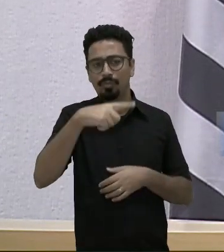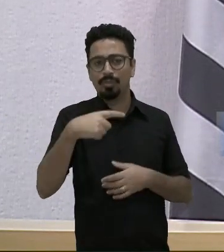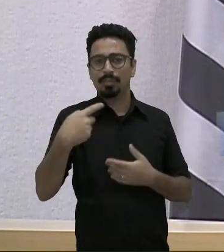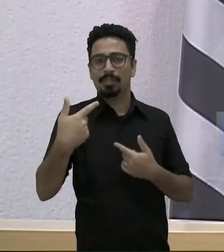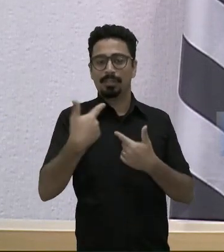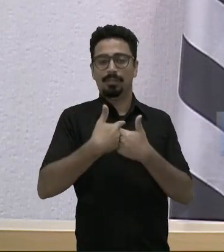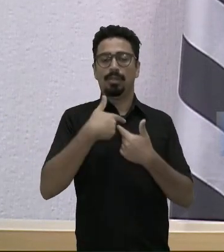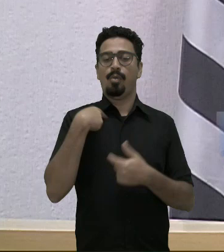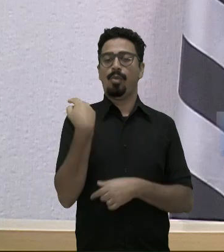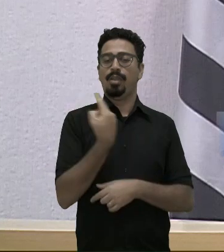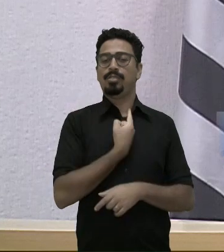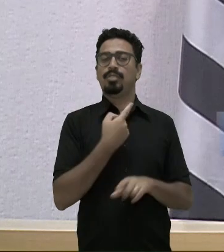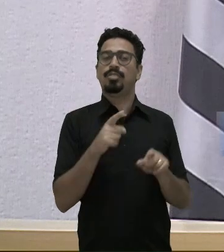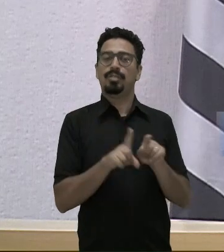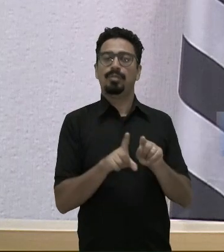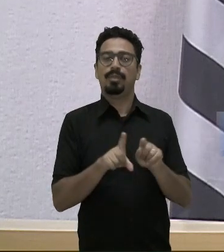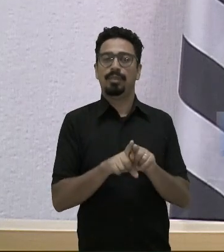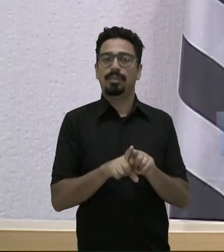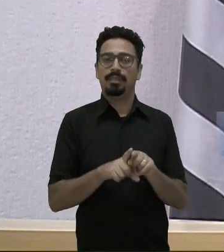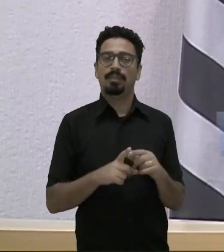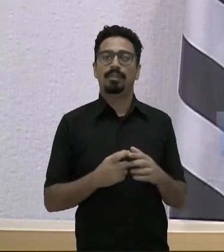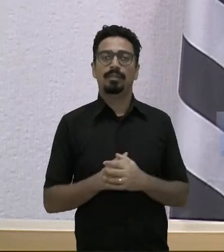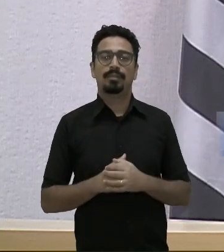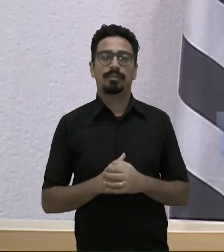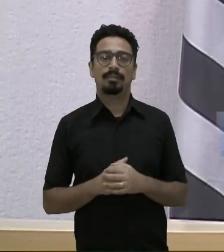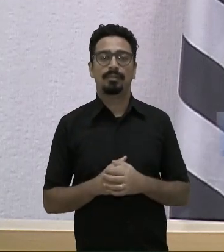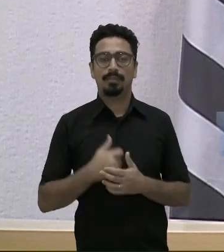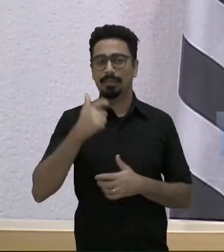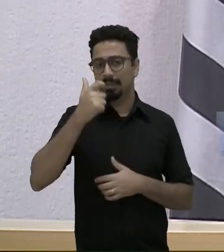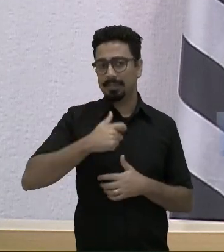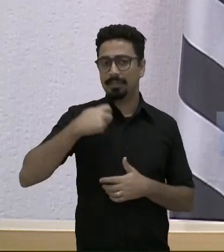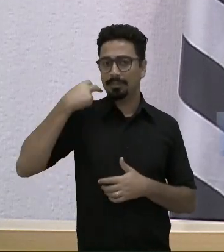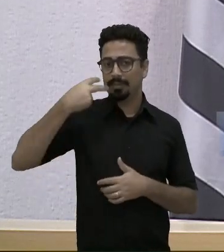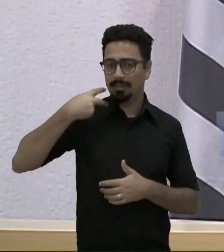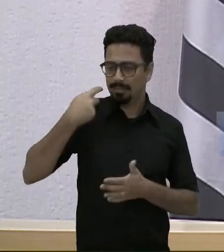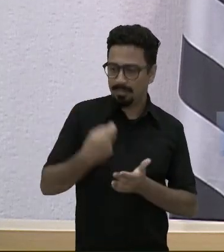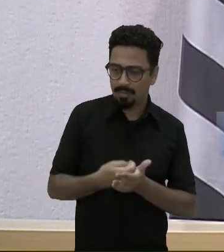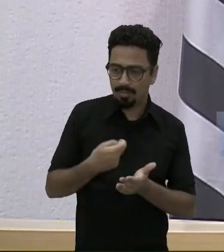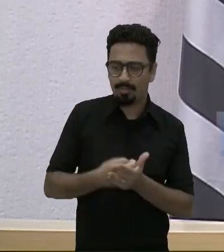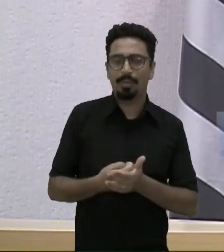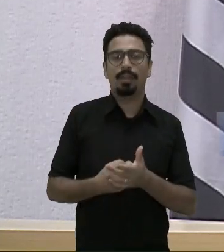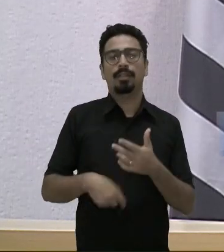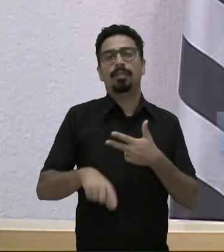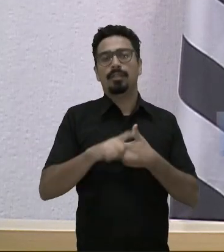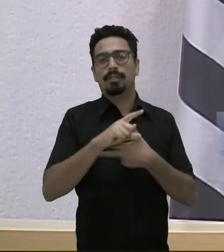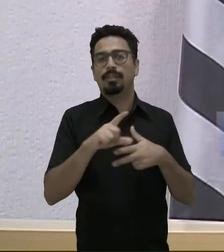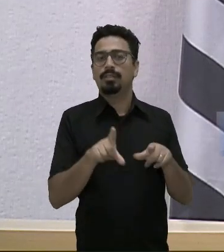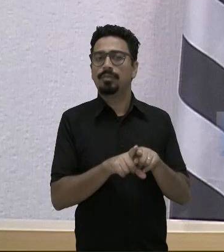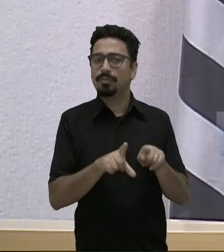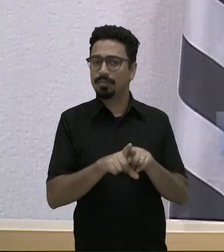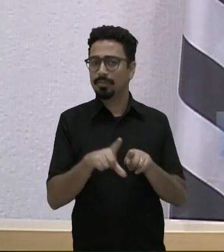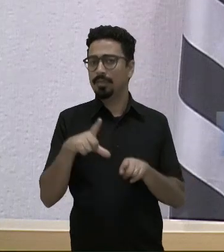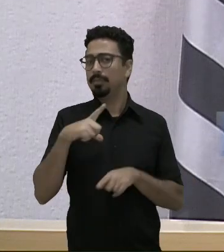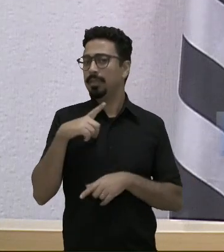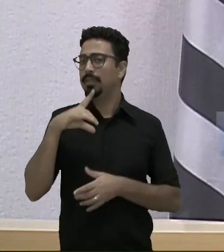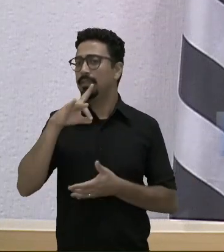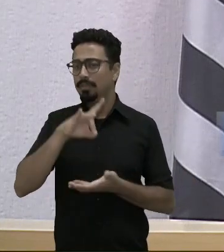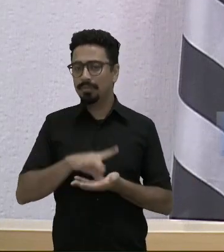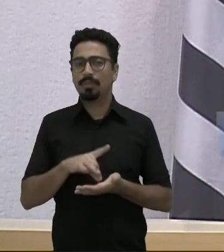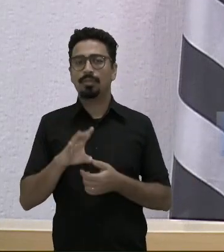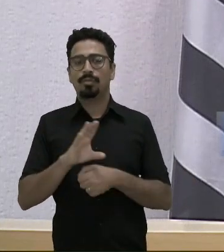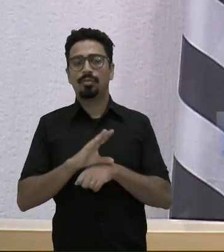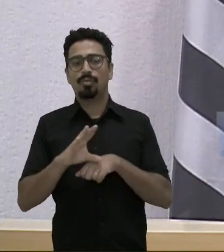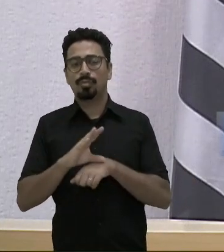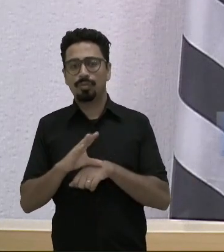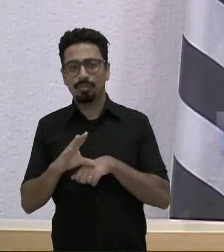conosco, né? Conosco, enquanto vereador, para cobrar do Poder Legislativo para que tenha o curso